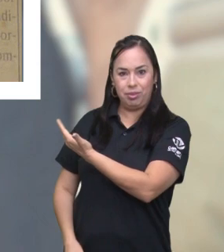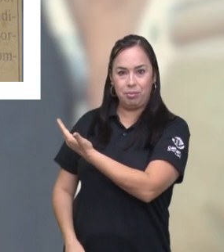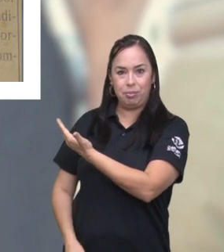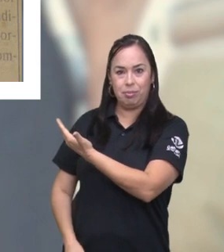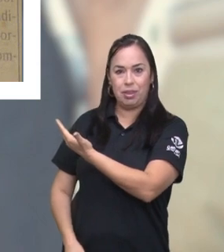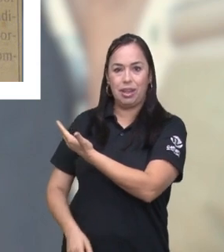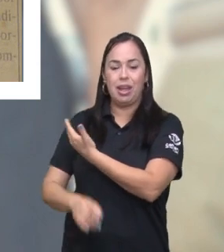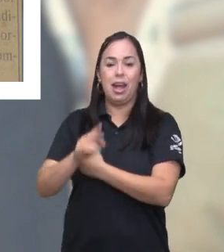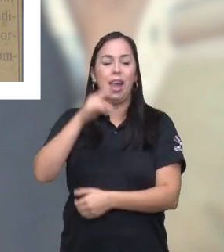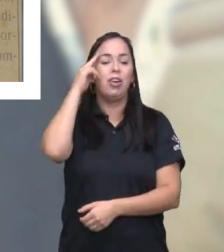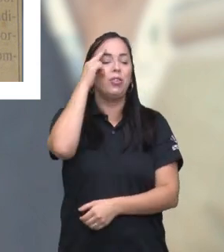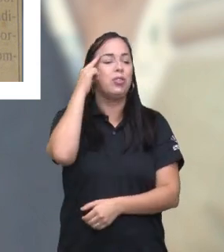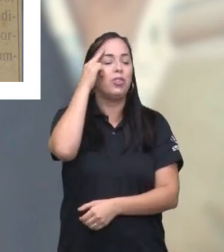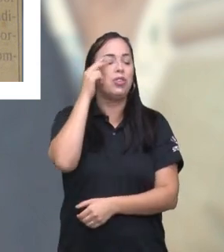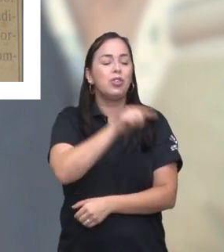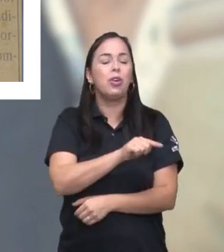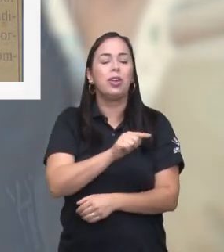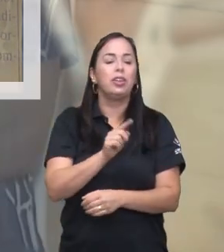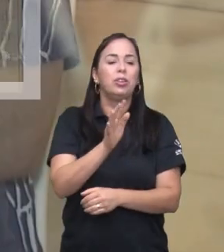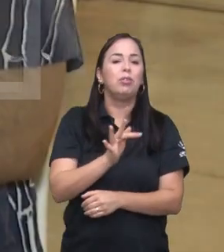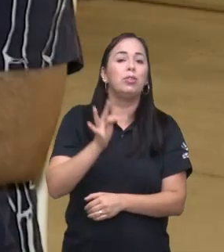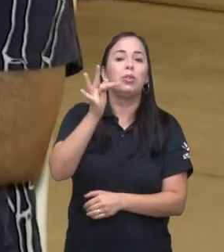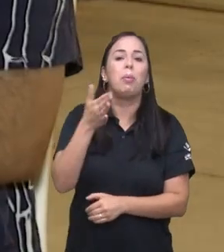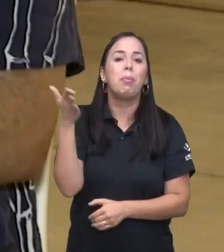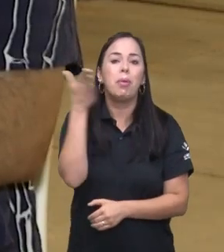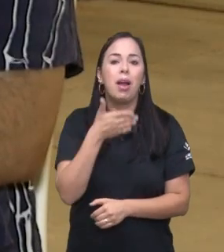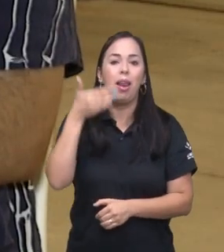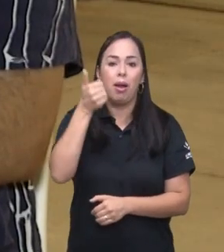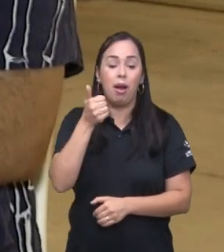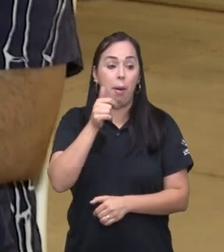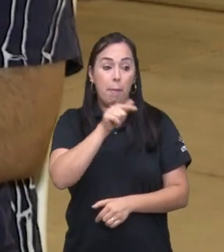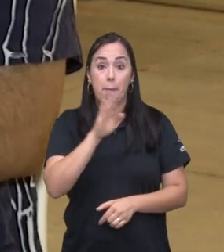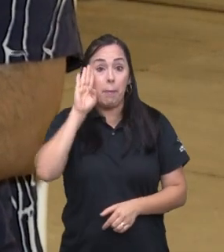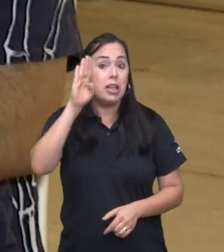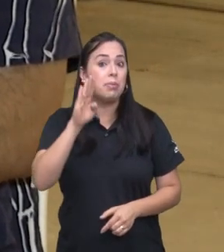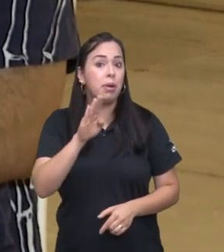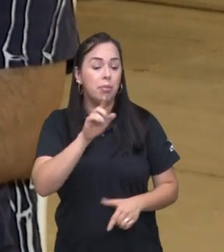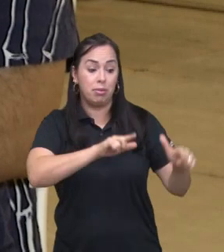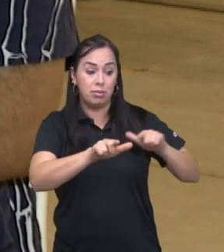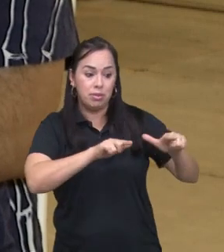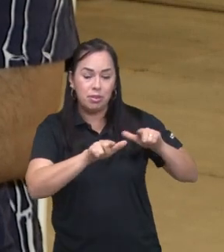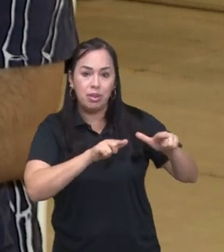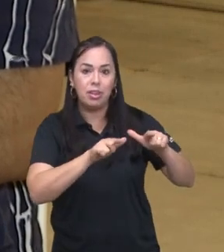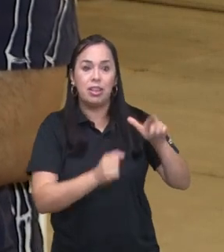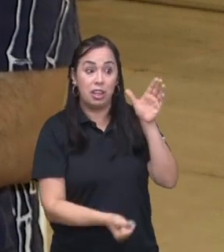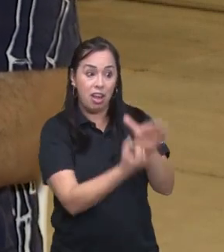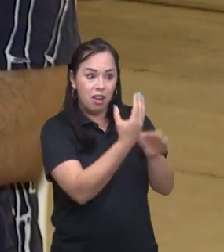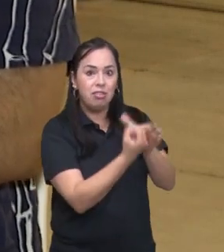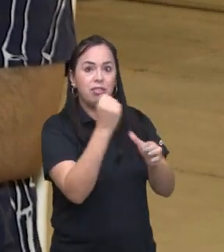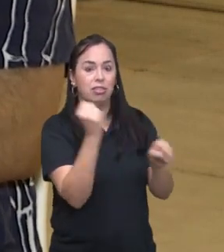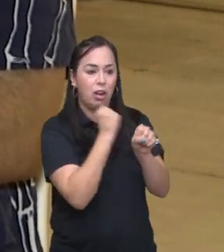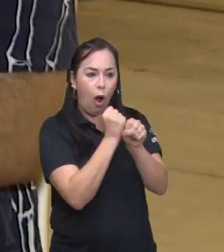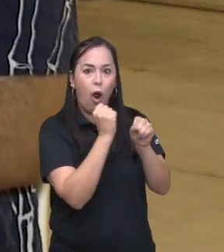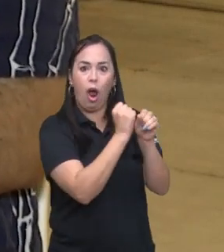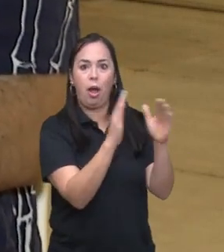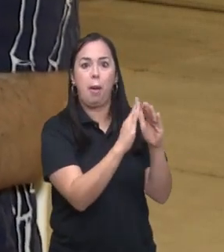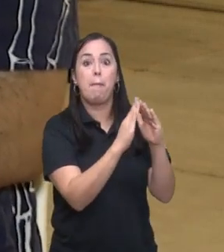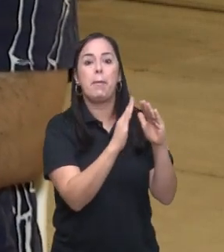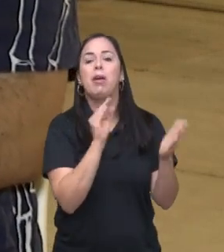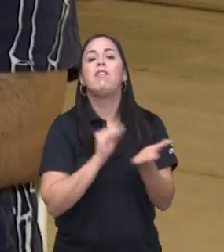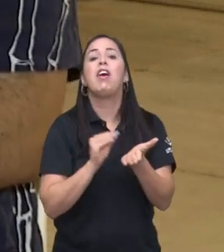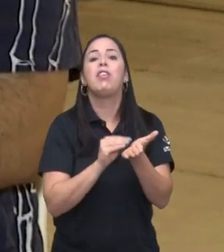era o sonho de um novo horizonte para as pessoas, principalmente para esses trabalhadores que faziam muitas casas na cidade, mas não